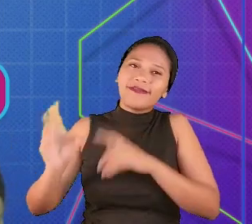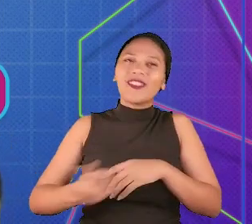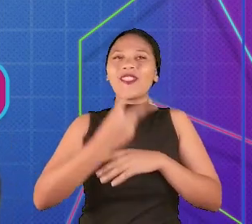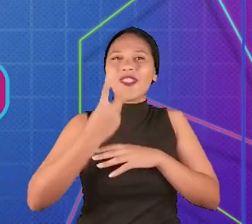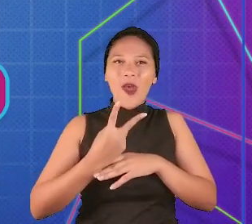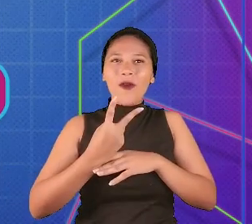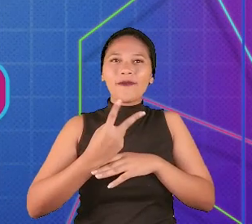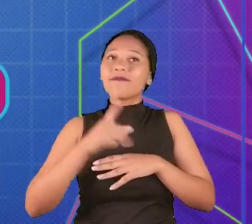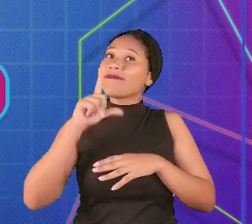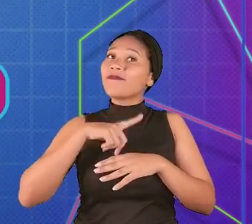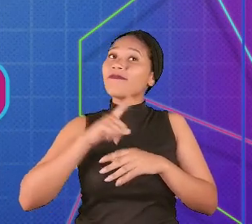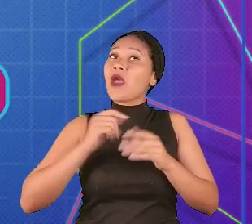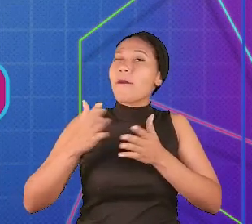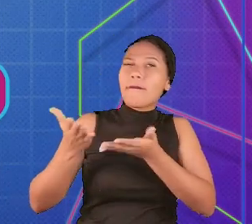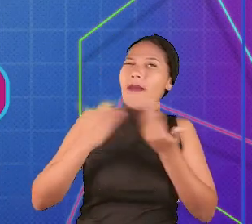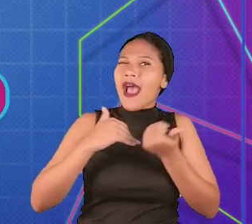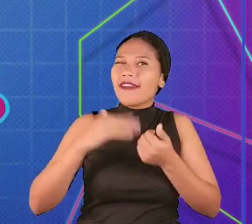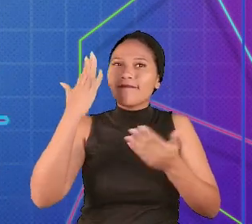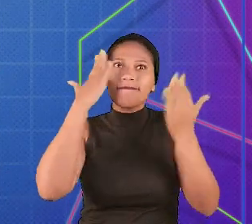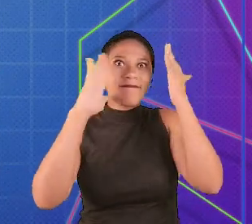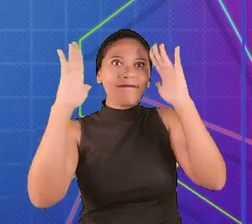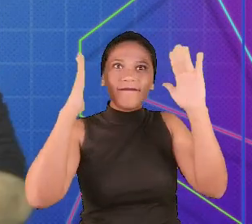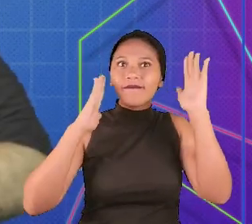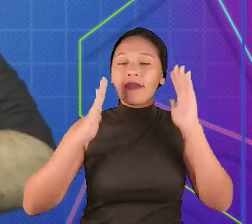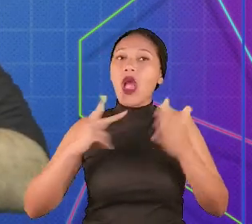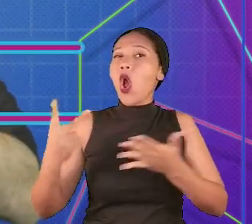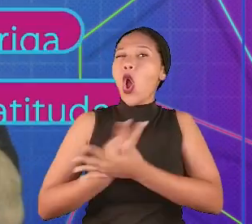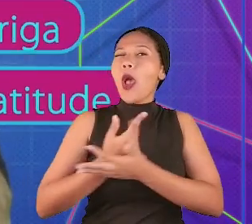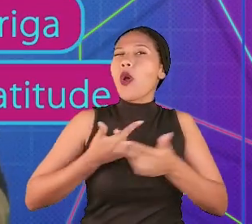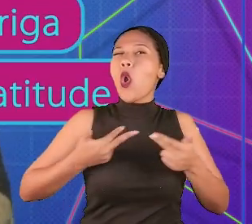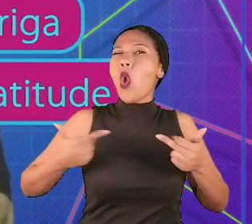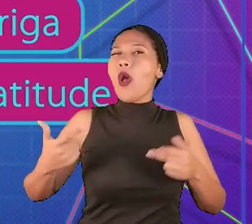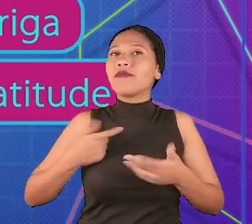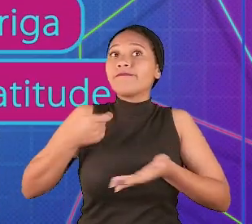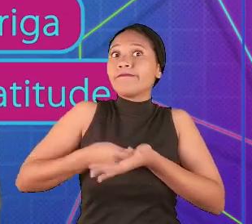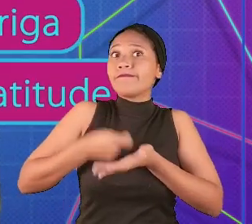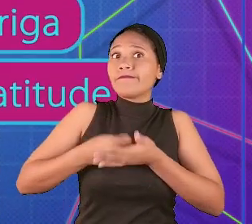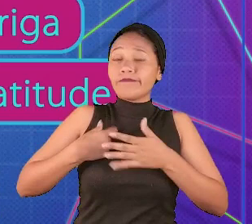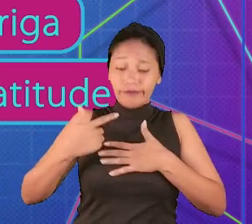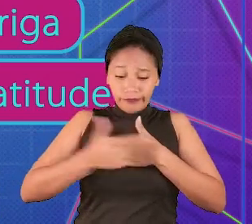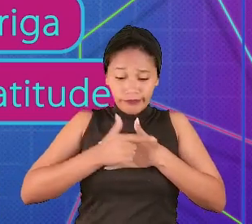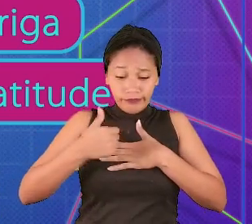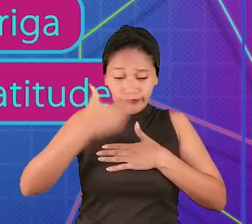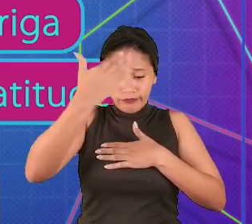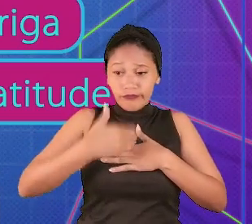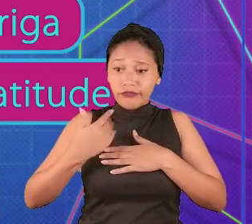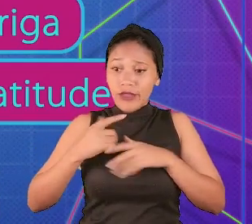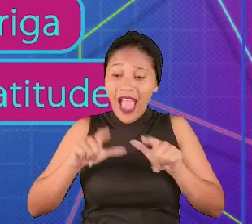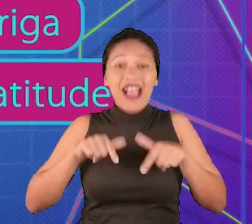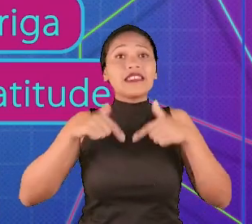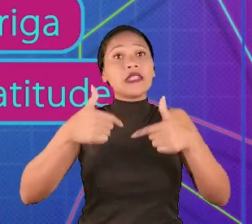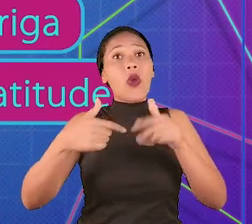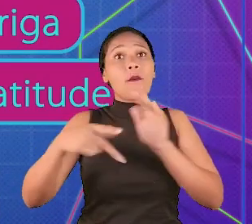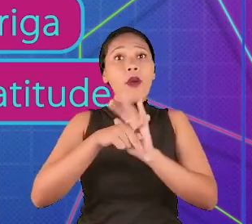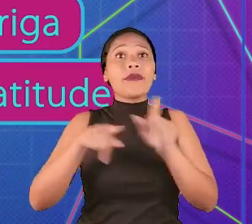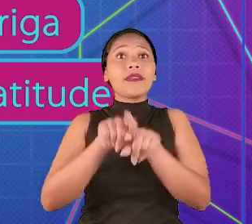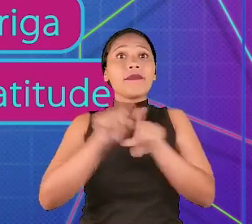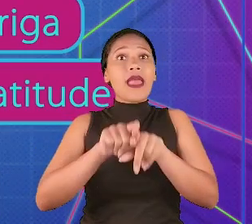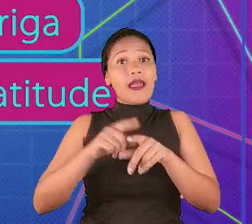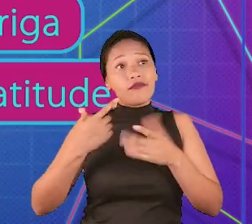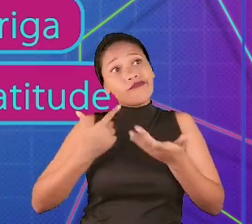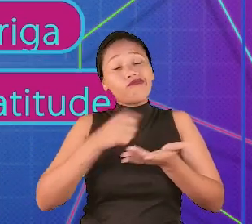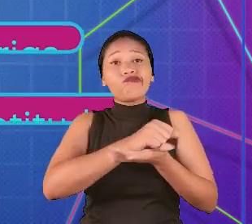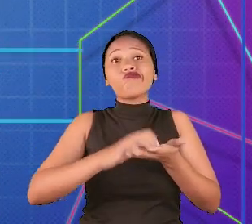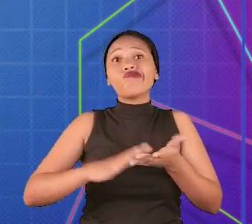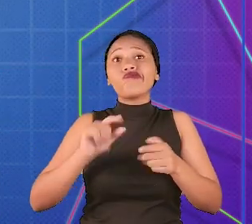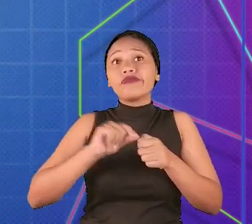Passo 2. Chamada para a aventura. Acontece alguma coisa que obriga o meu personagem a tomar uma atitude e cumprir uma